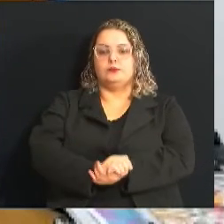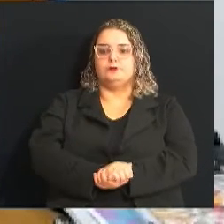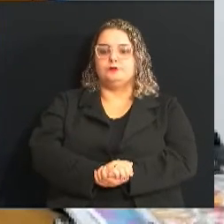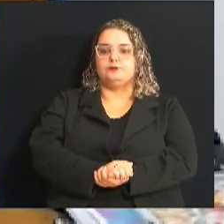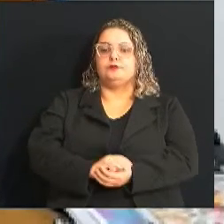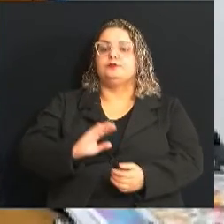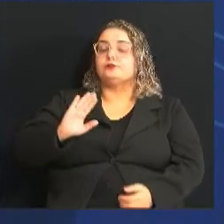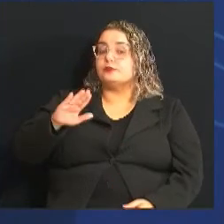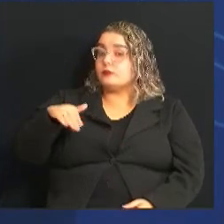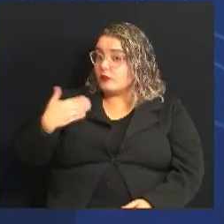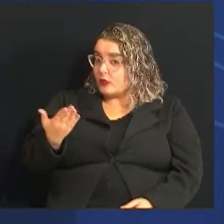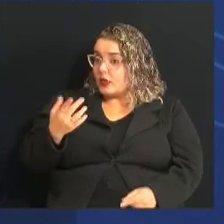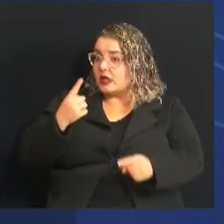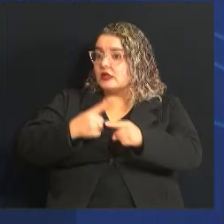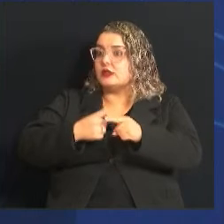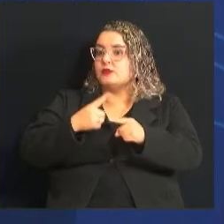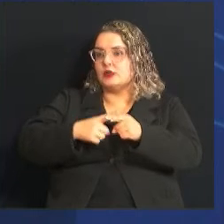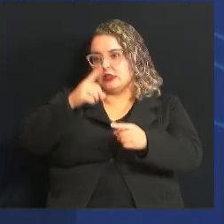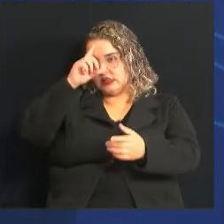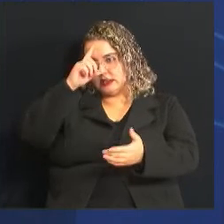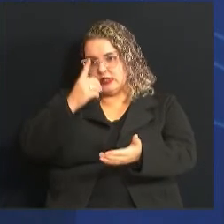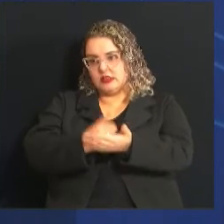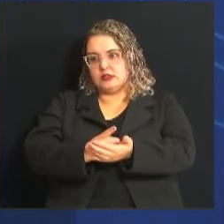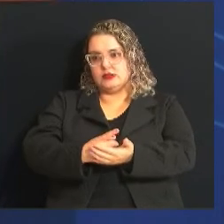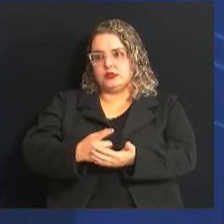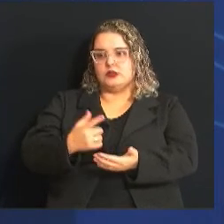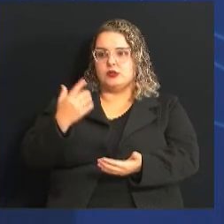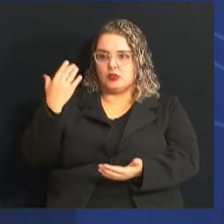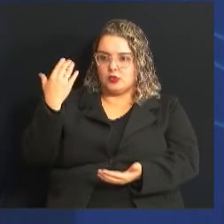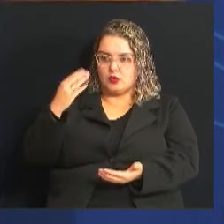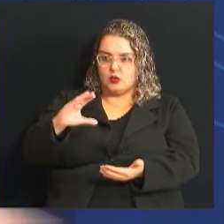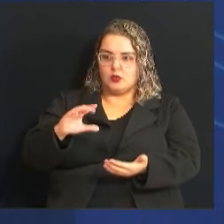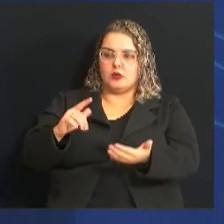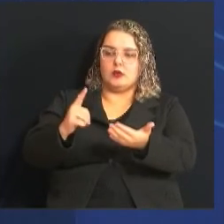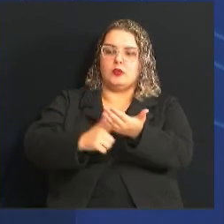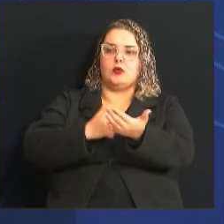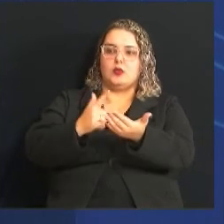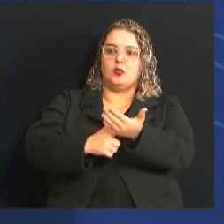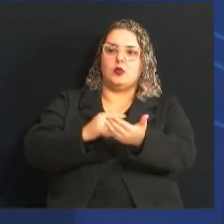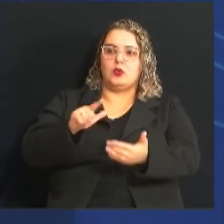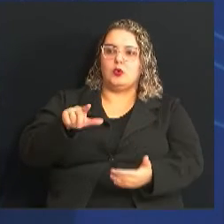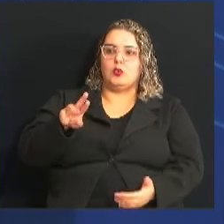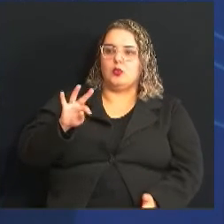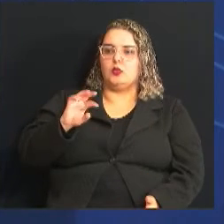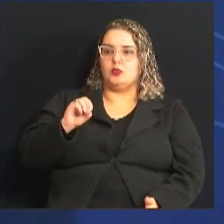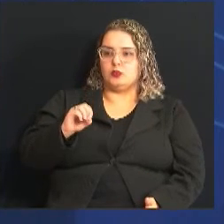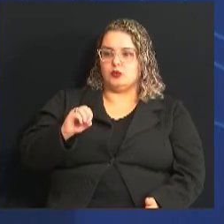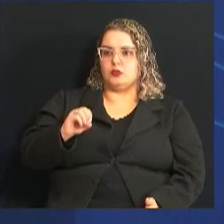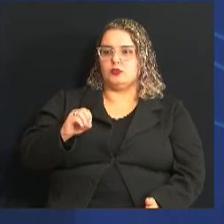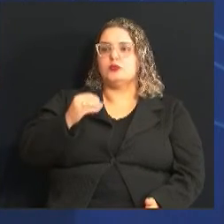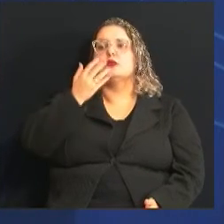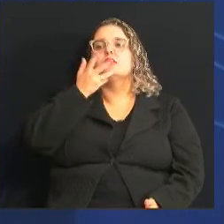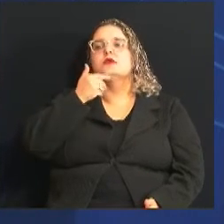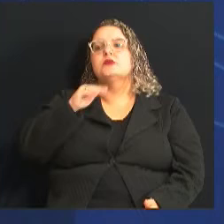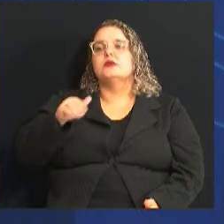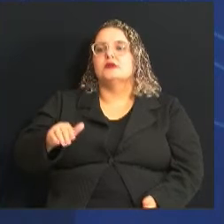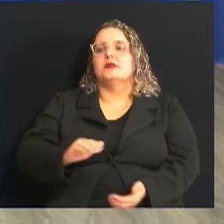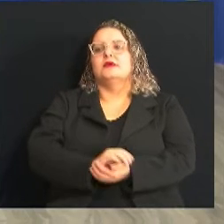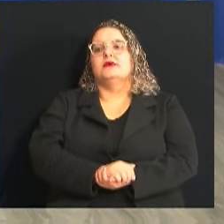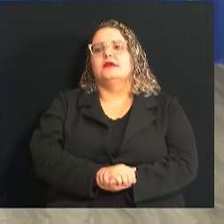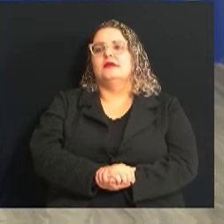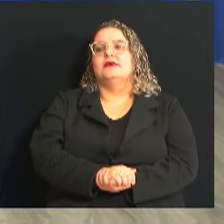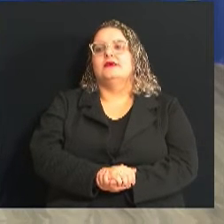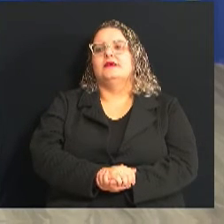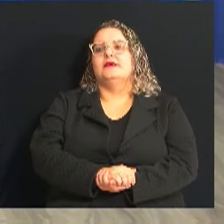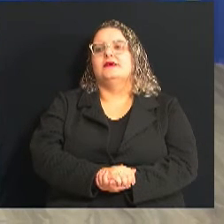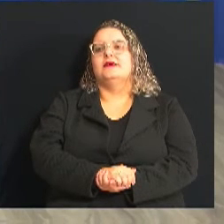Quando e por que você decidiu lançar o livro Luto da Criança que você mostrou aí, Cristiane? Muito amor